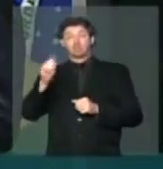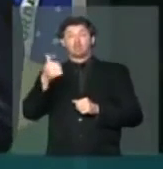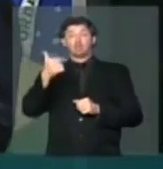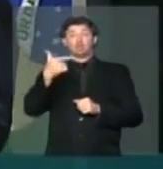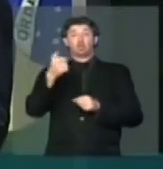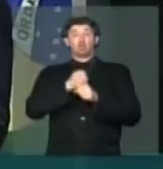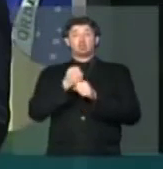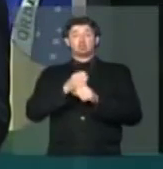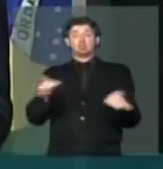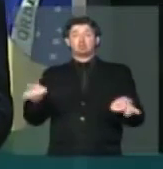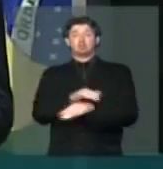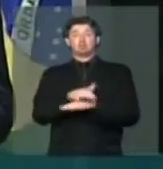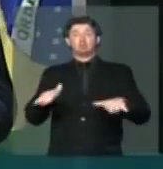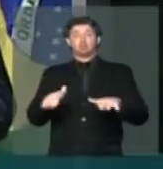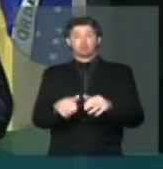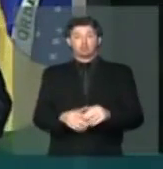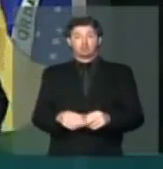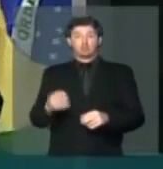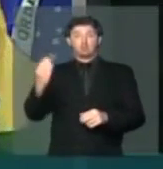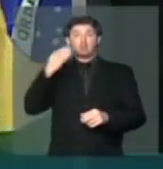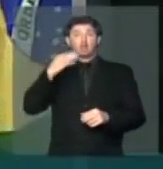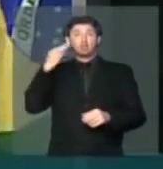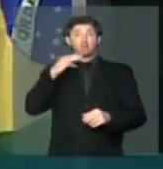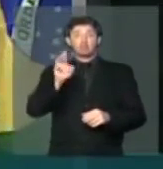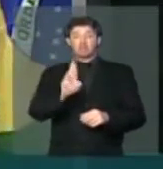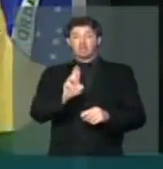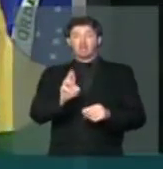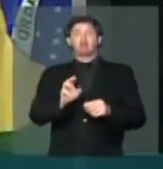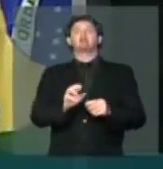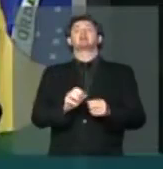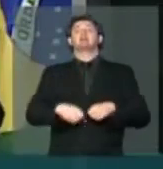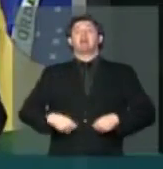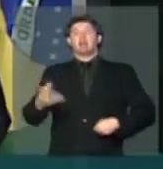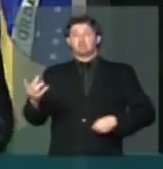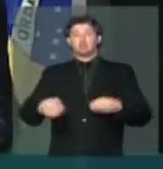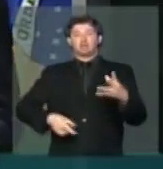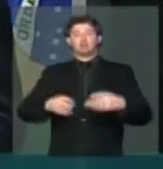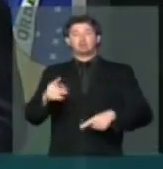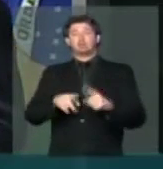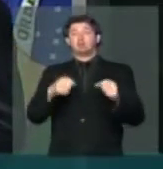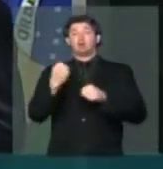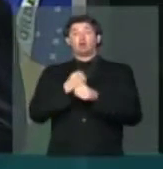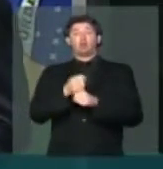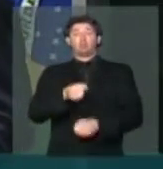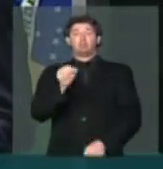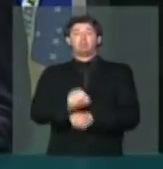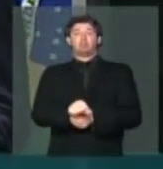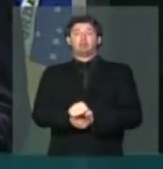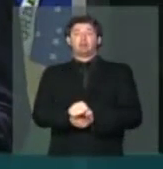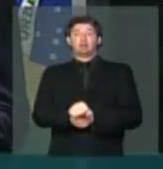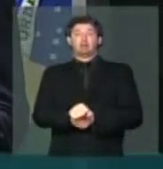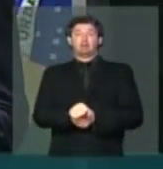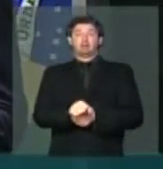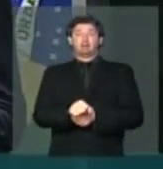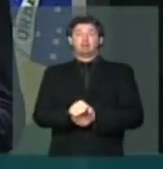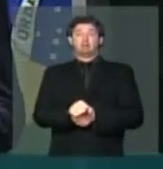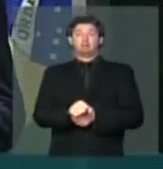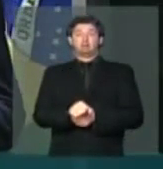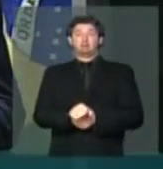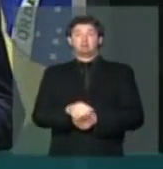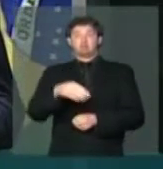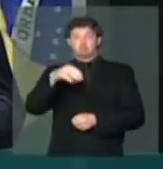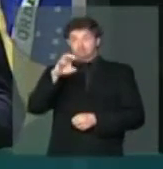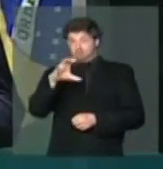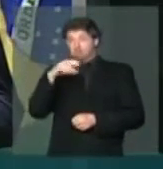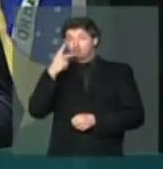2 anos. Bilhões de reais foram gastos e muitas obras importantes ainda estão paradas e se deteriorando. O MEC